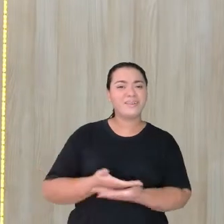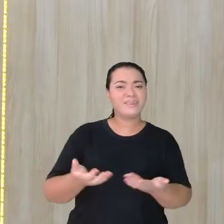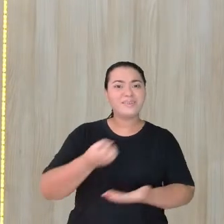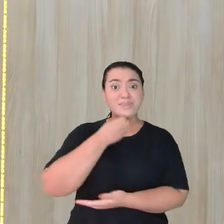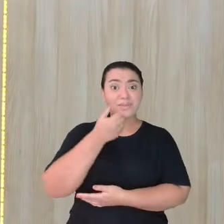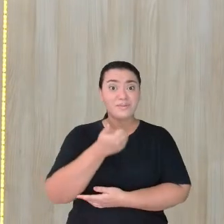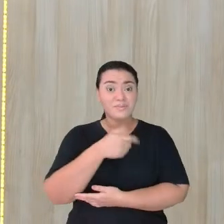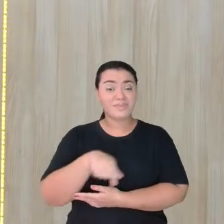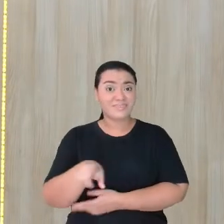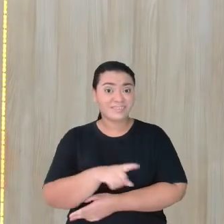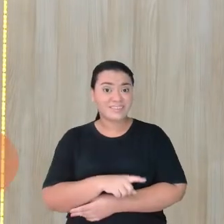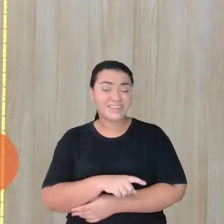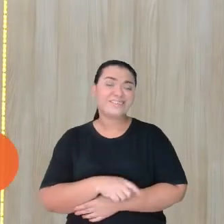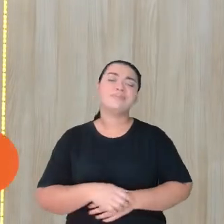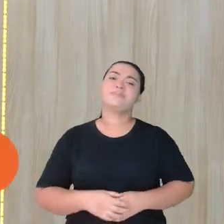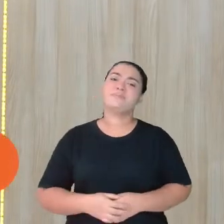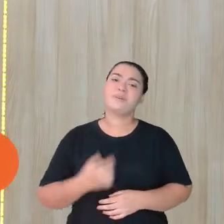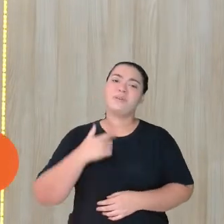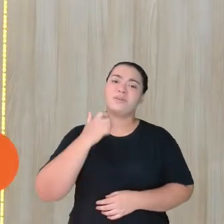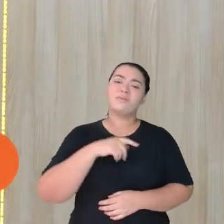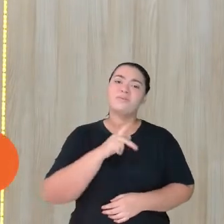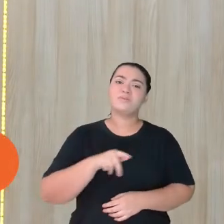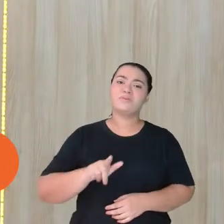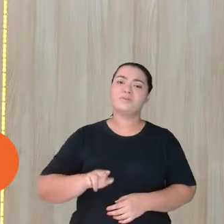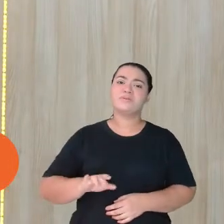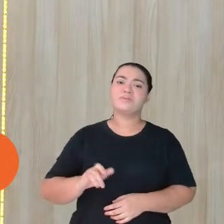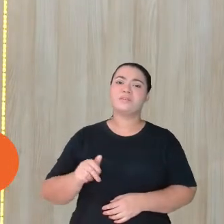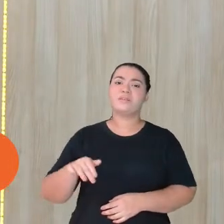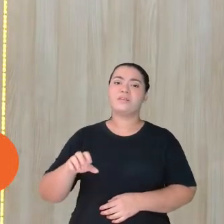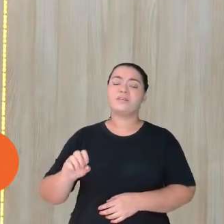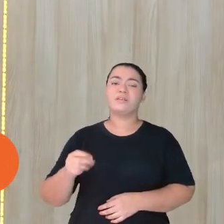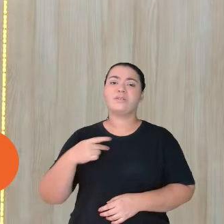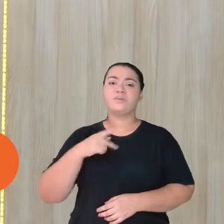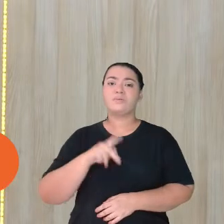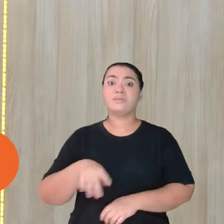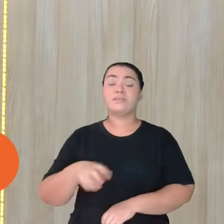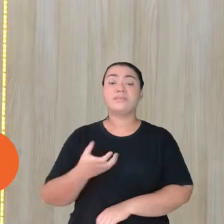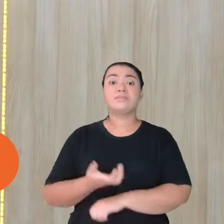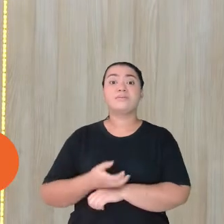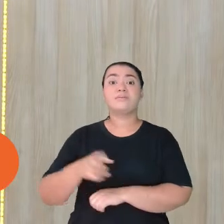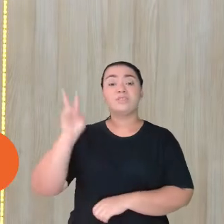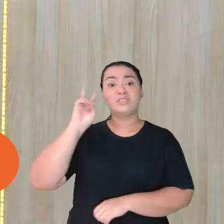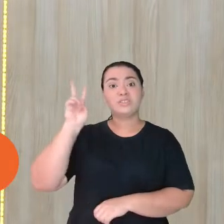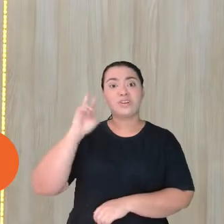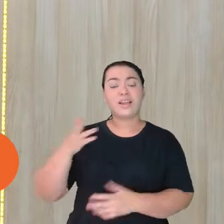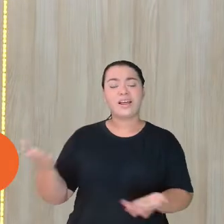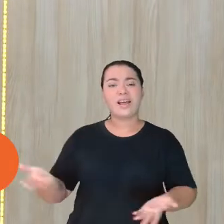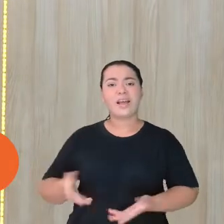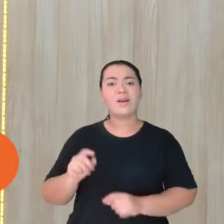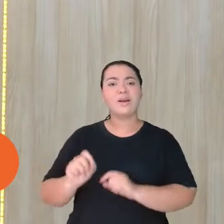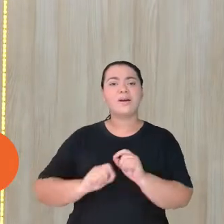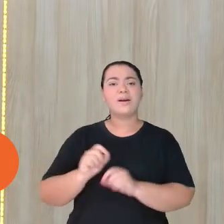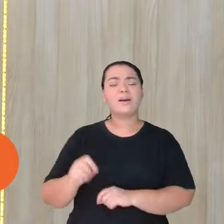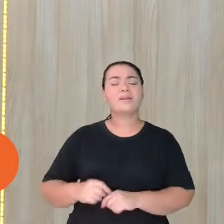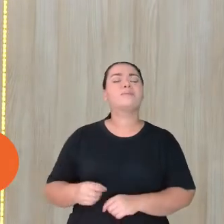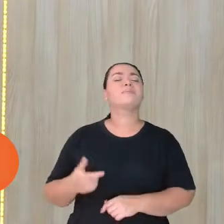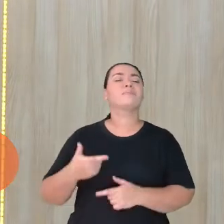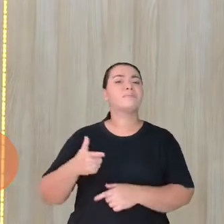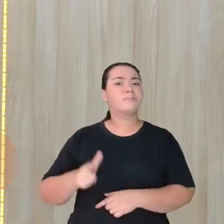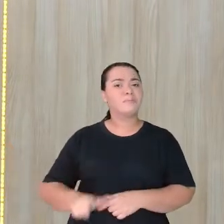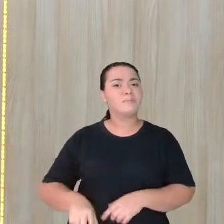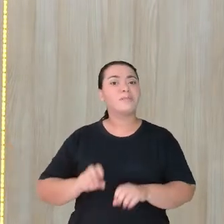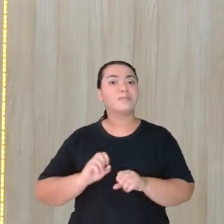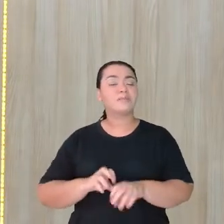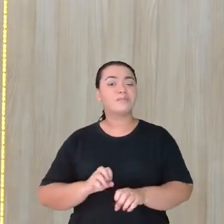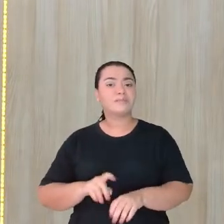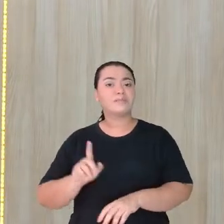professor, tudo bom com vocês? Eu sou o professor Luciano Júnior, professor de História. Nós vamos para mais uma aula de História